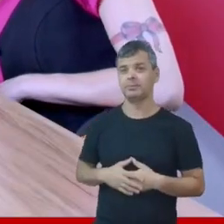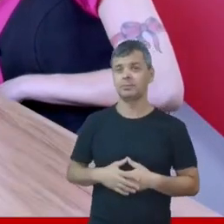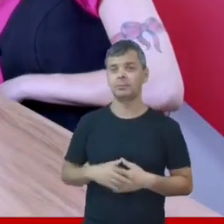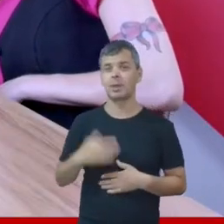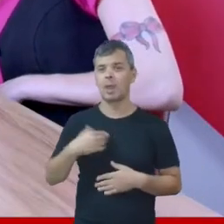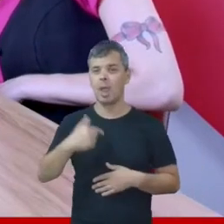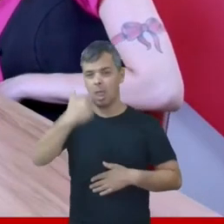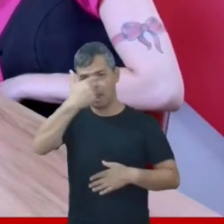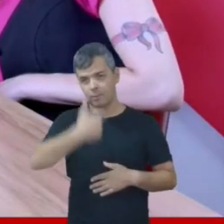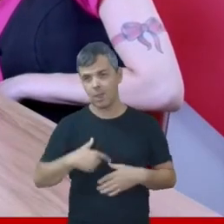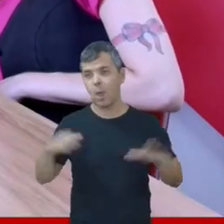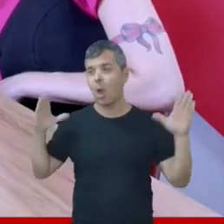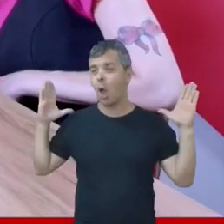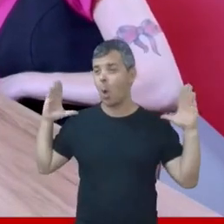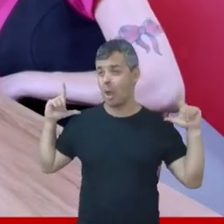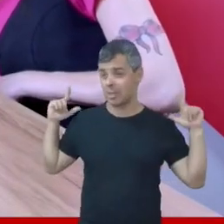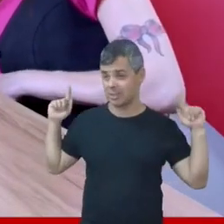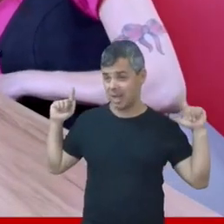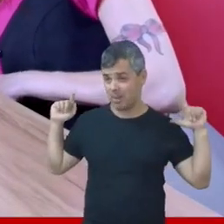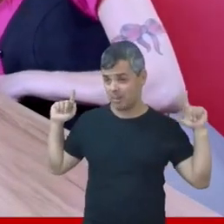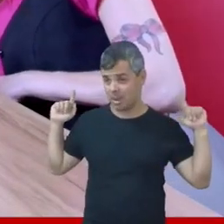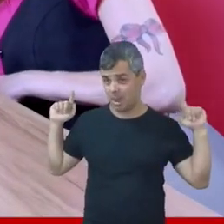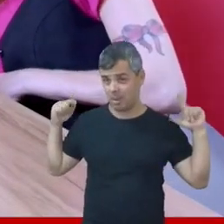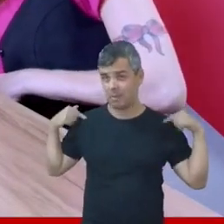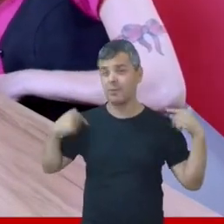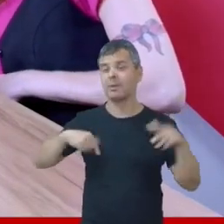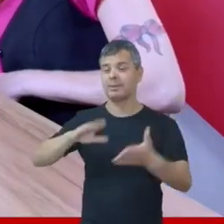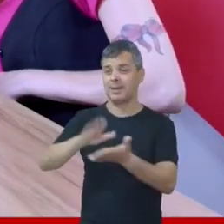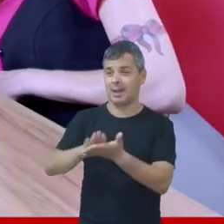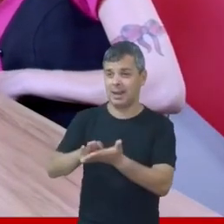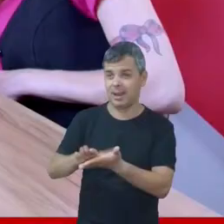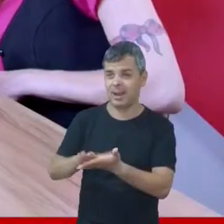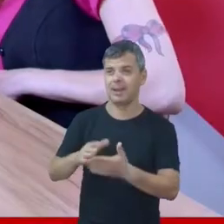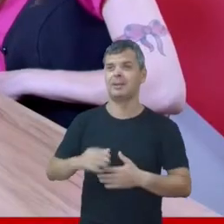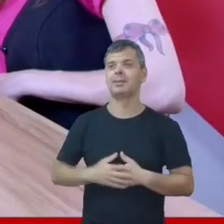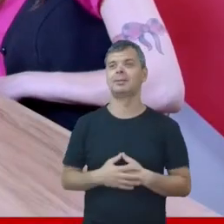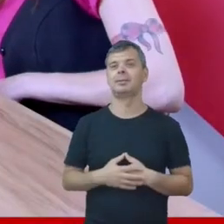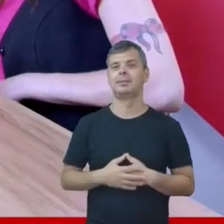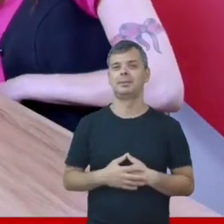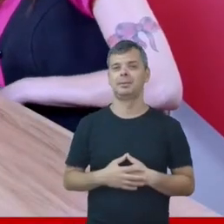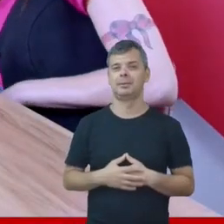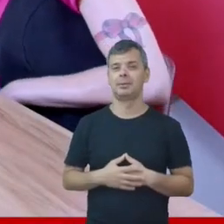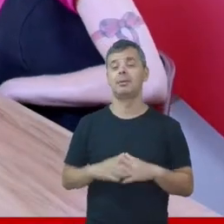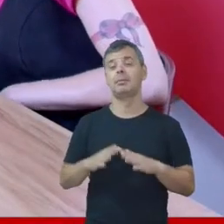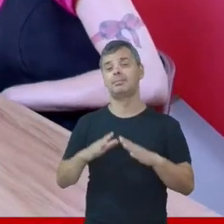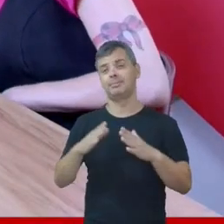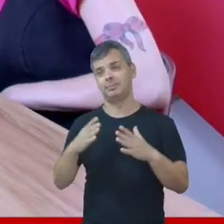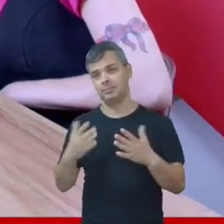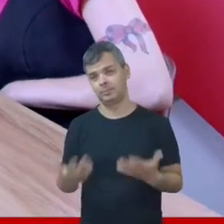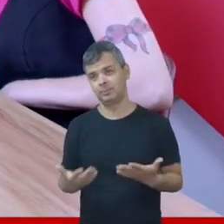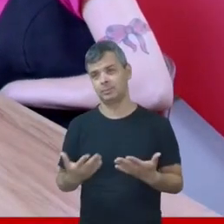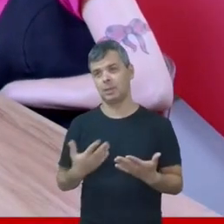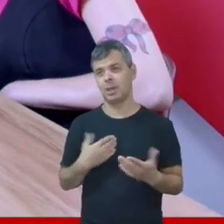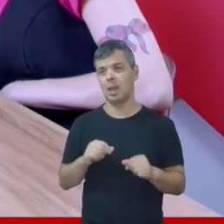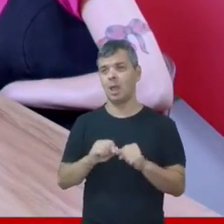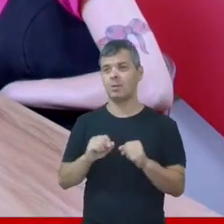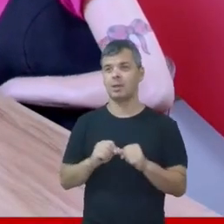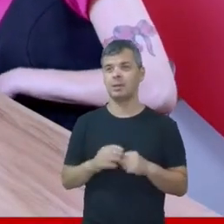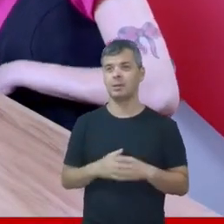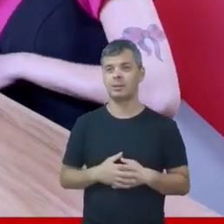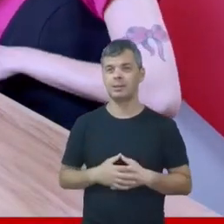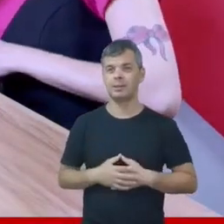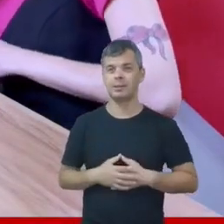estar tocando, né? Sou um anjo, Gabriel, né? Então, eu vou estar lá na... Coral de anjos. Exatamente. Para de fugir da fofoca, conta